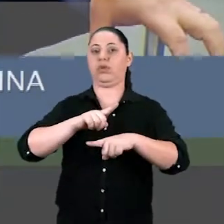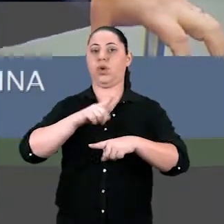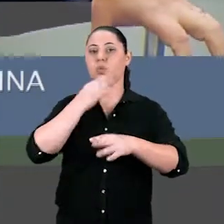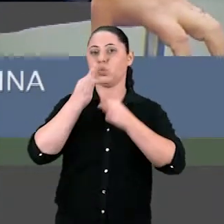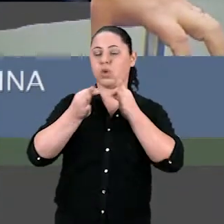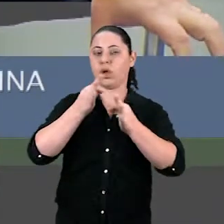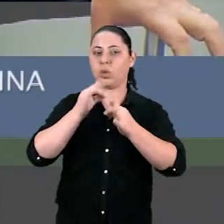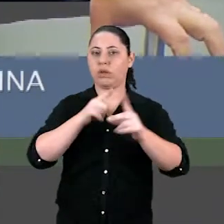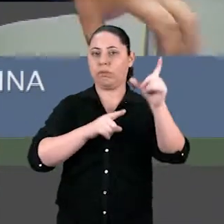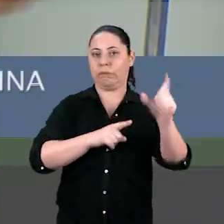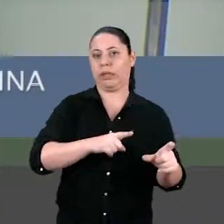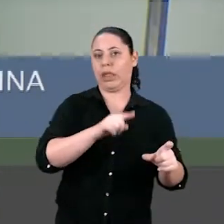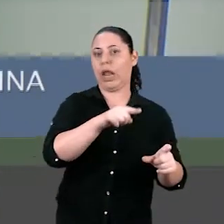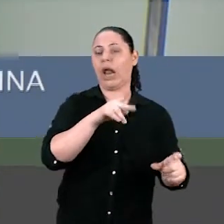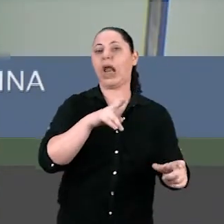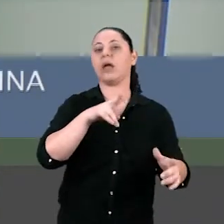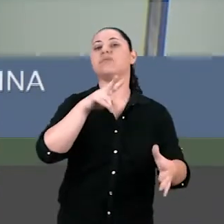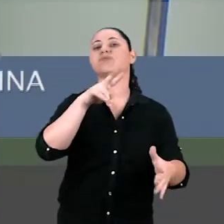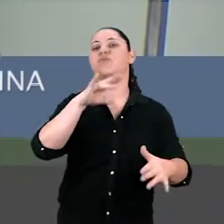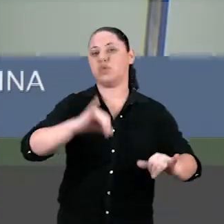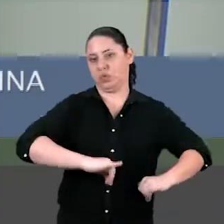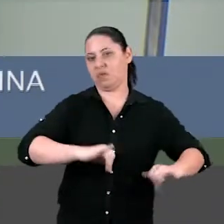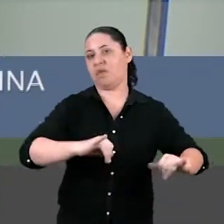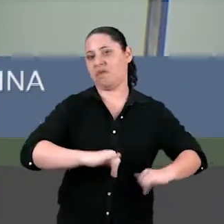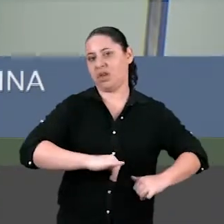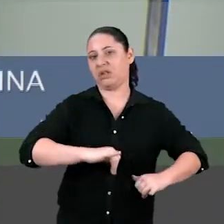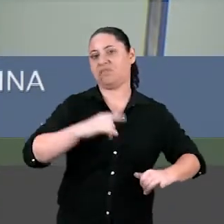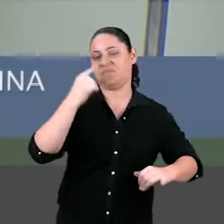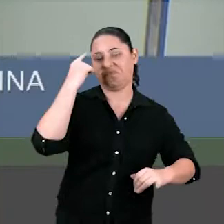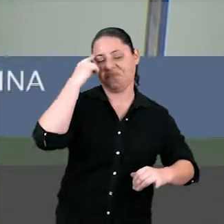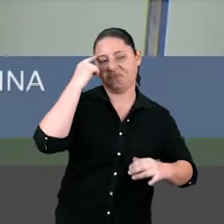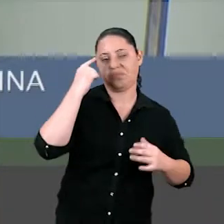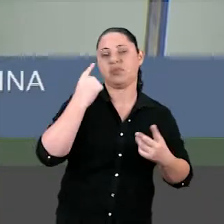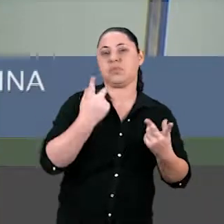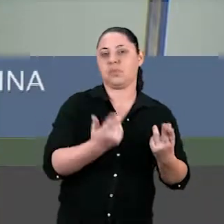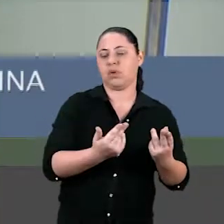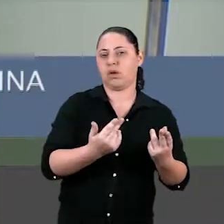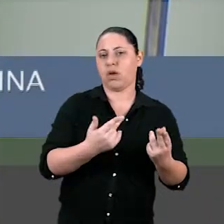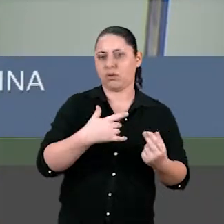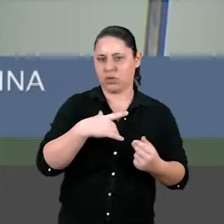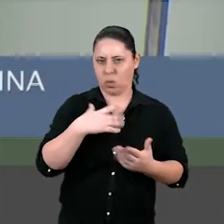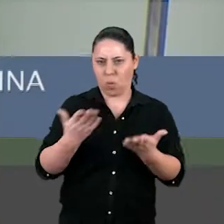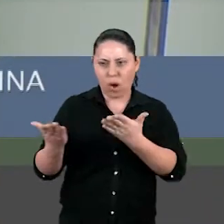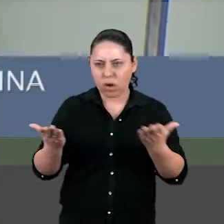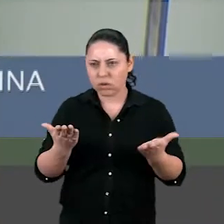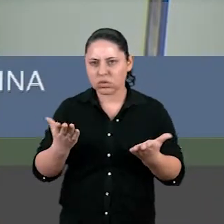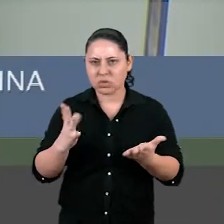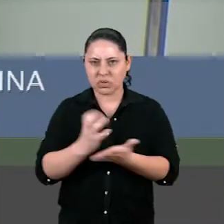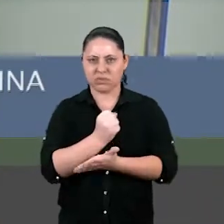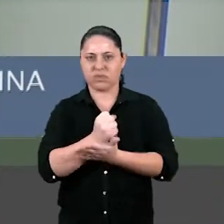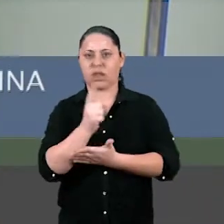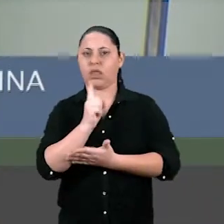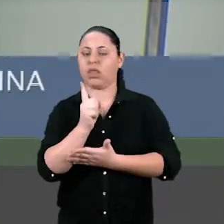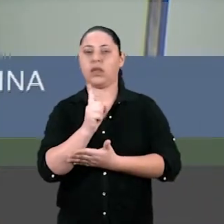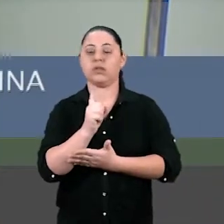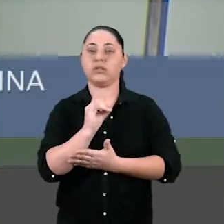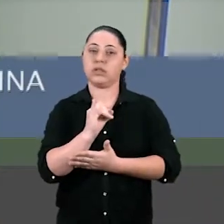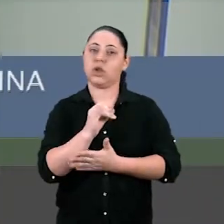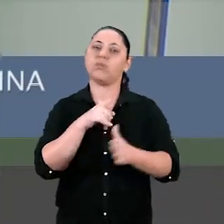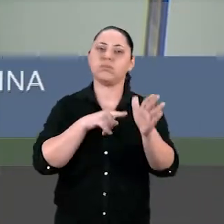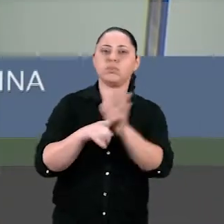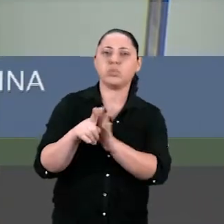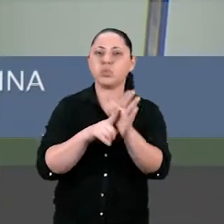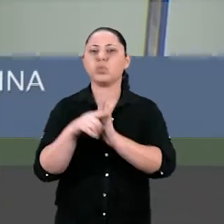da esquerda necessariamente sofrerá o mesmo raciocínio. E ninguém nos salvará dessa incoerência se nós, curiosos ou juristas